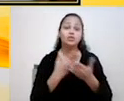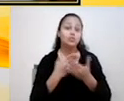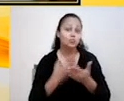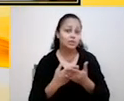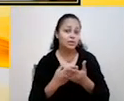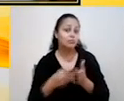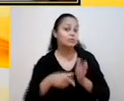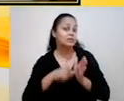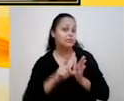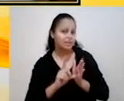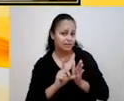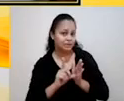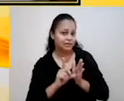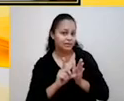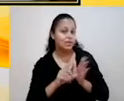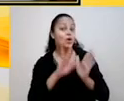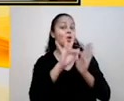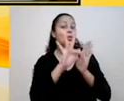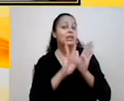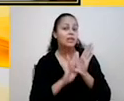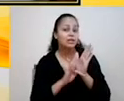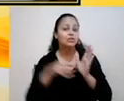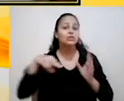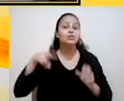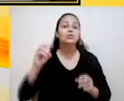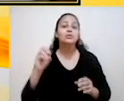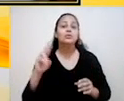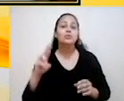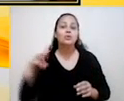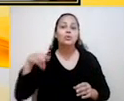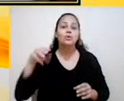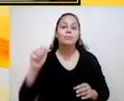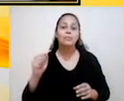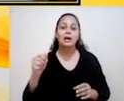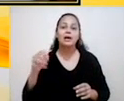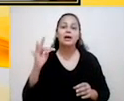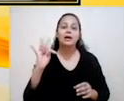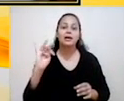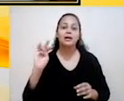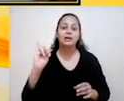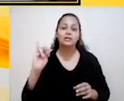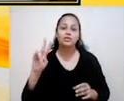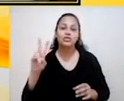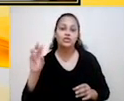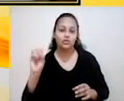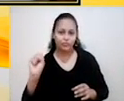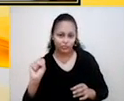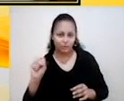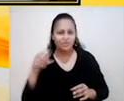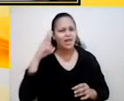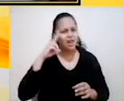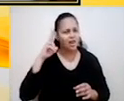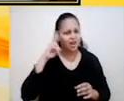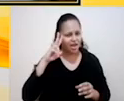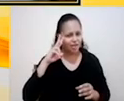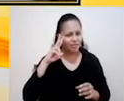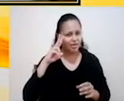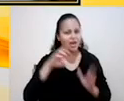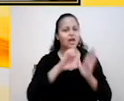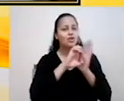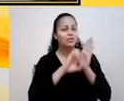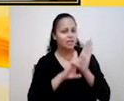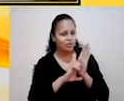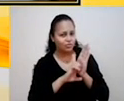textos normativos. Recordam-se disso? Lembre-se que nós estudamos até mesmo um pedacinho aí, um trecho do Estatuto